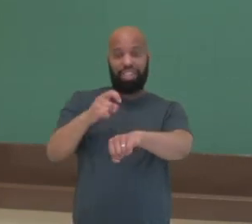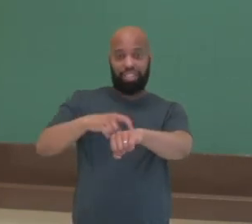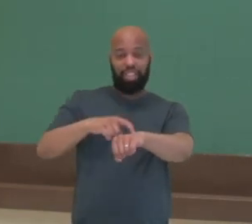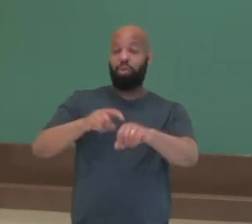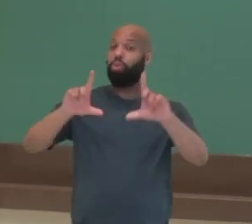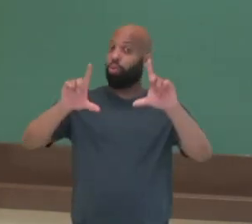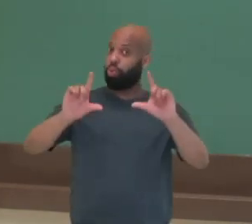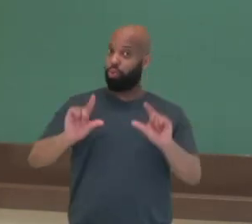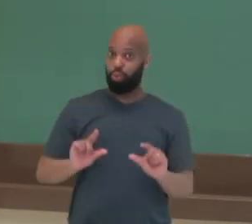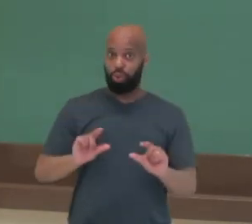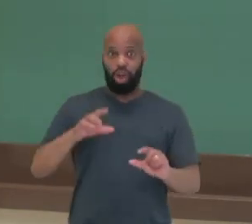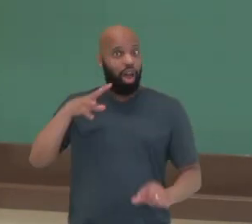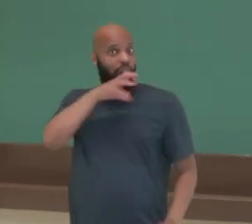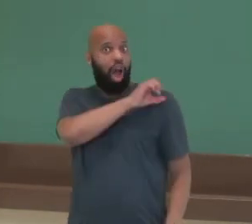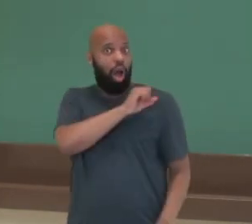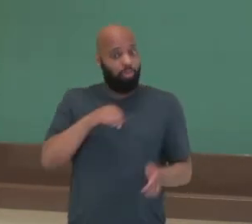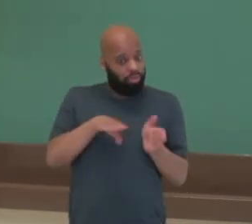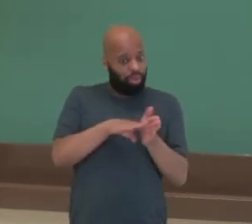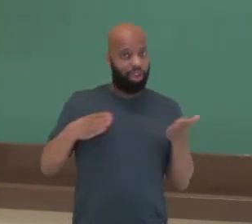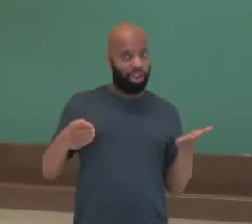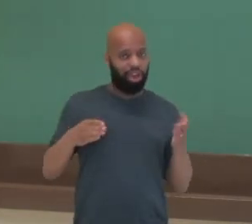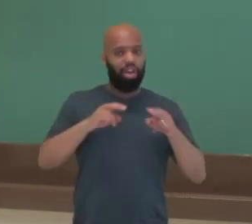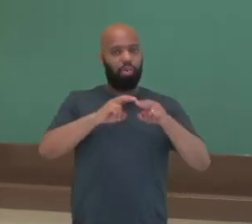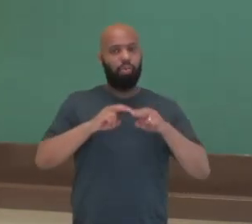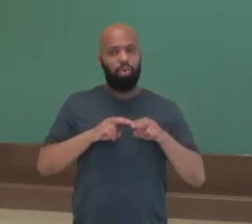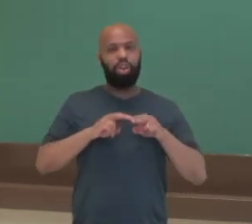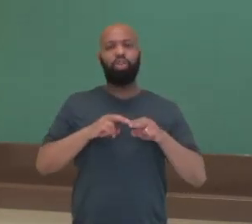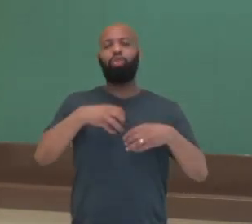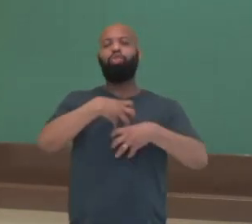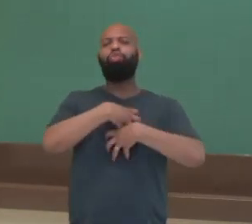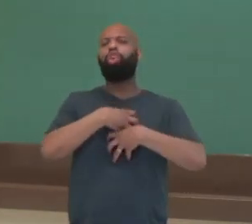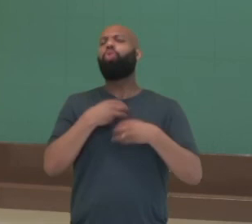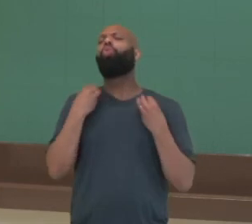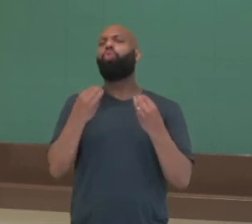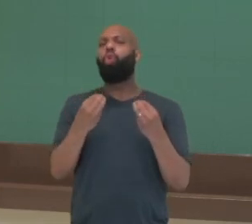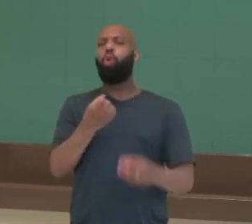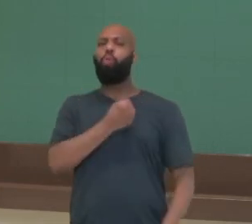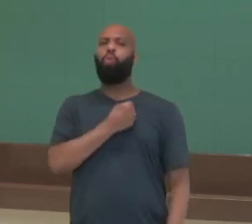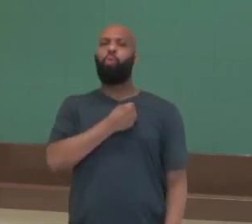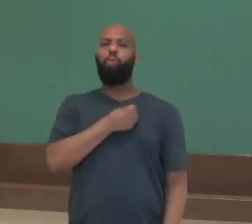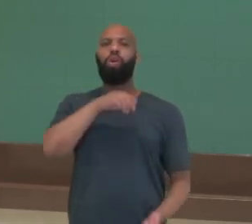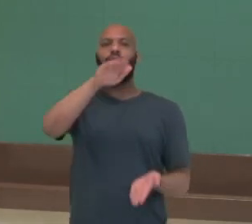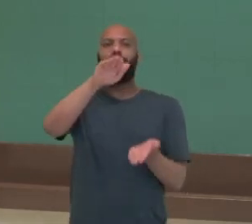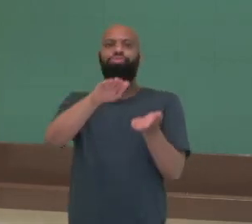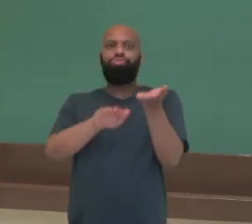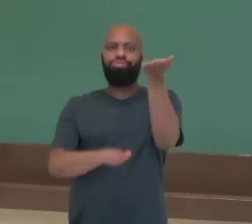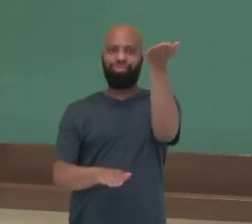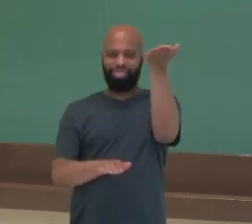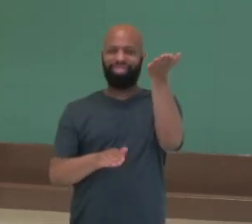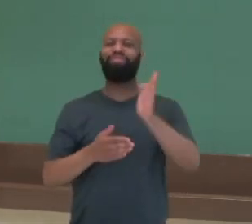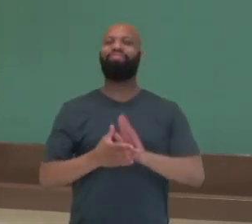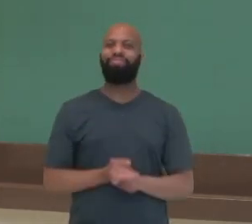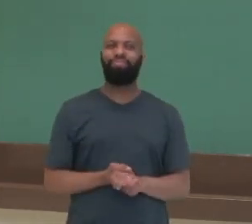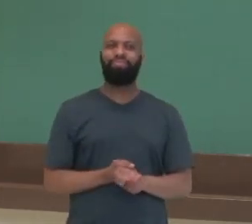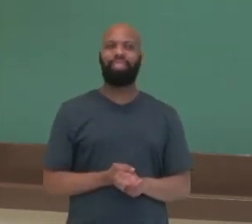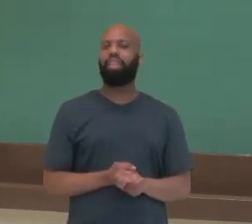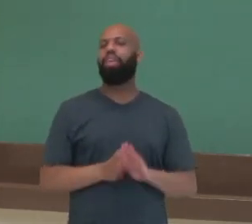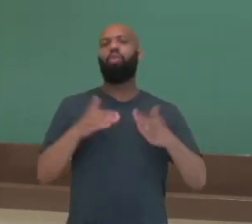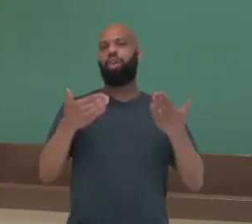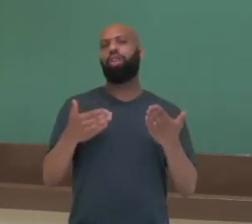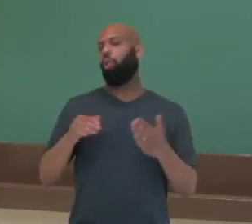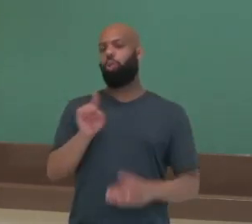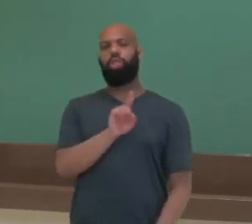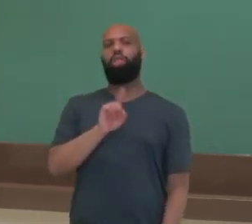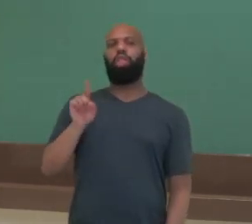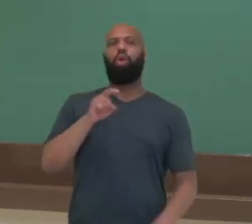tempo diminui. Por isso, são inversamente proporcionais, ok? Então, não. O